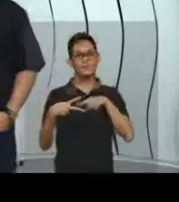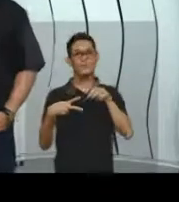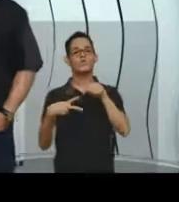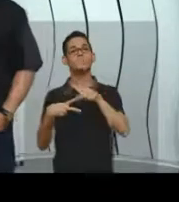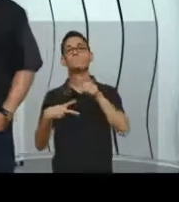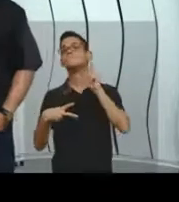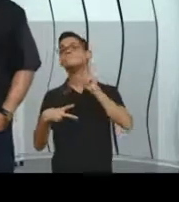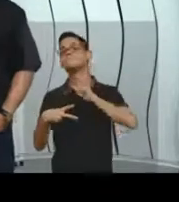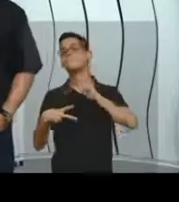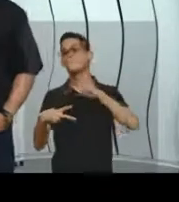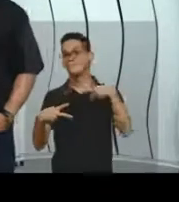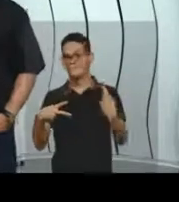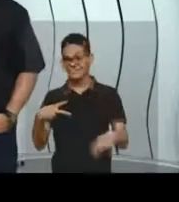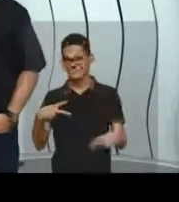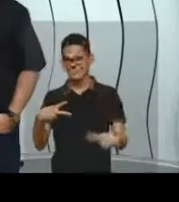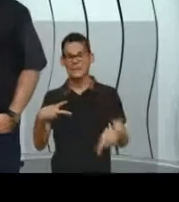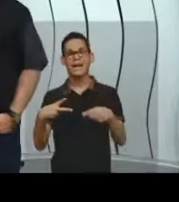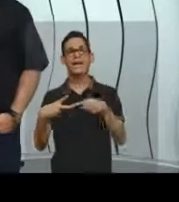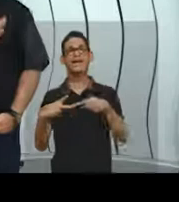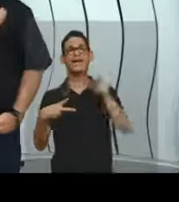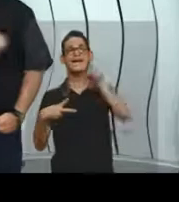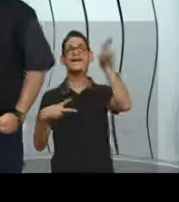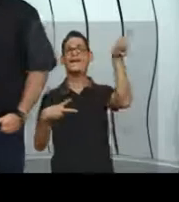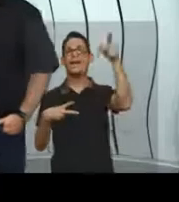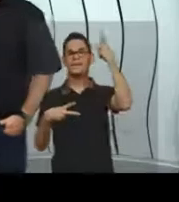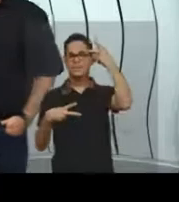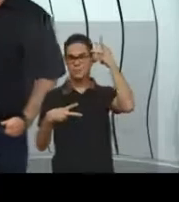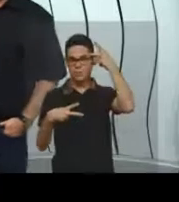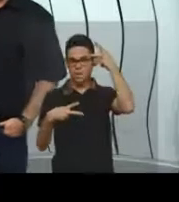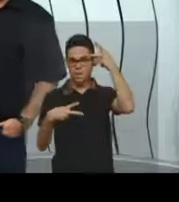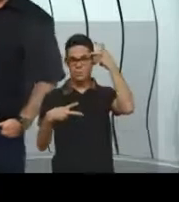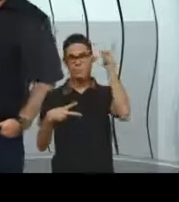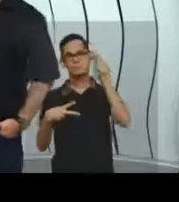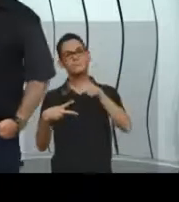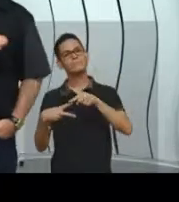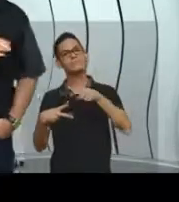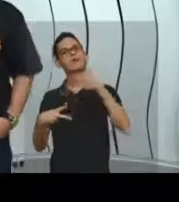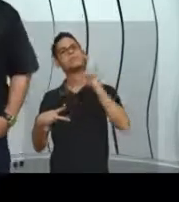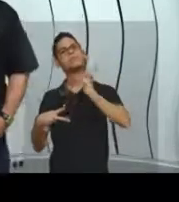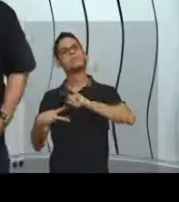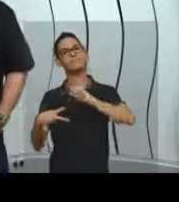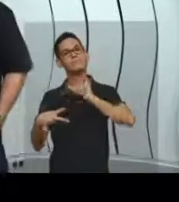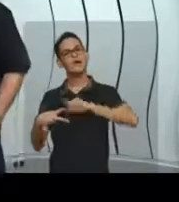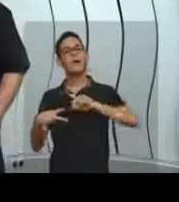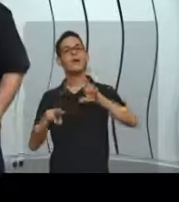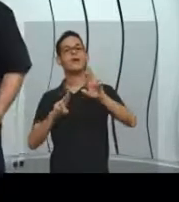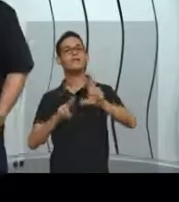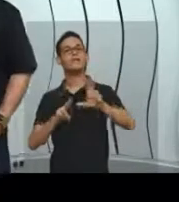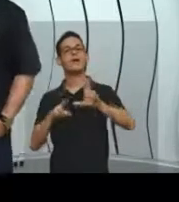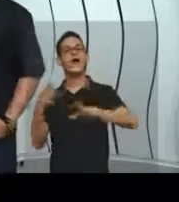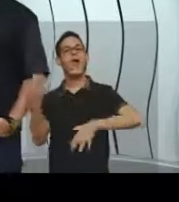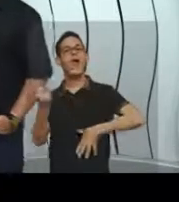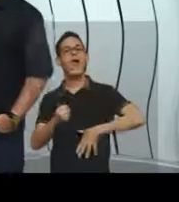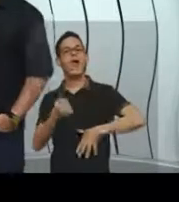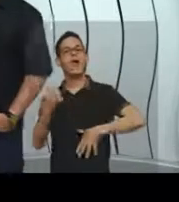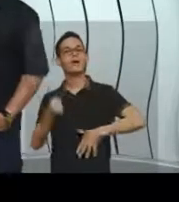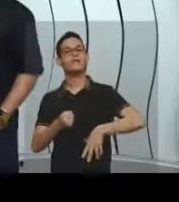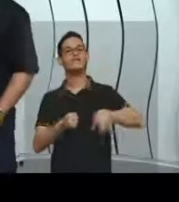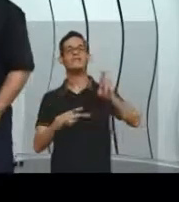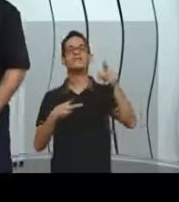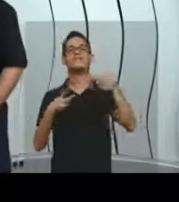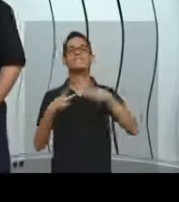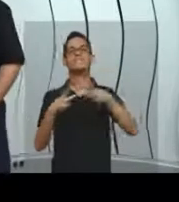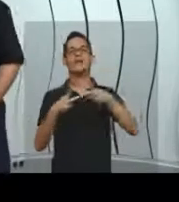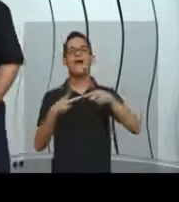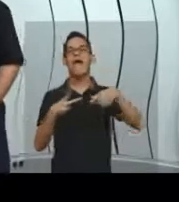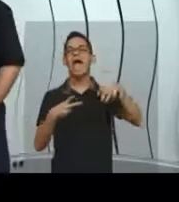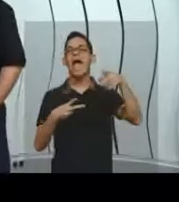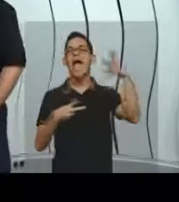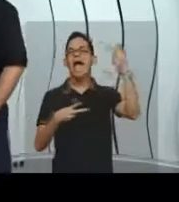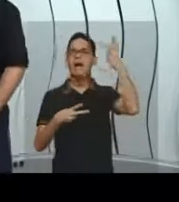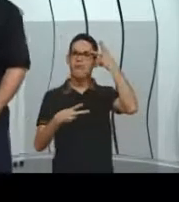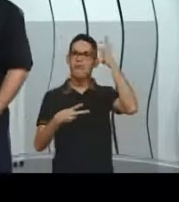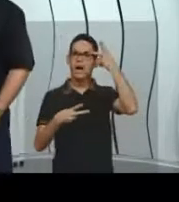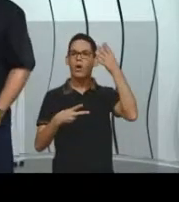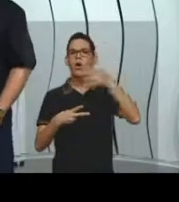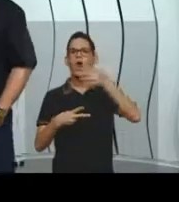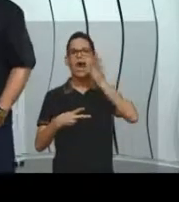Minas Gerais e São Paulo. Minas Gerais respondia pela pecuária leiteira e São Paulo pela